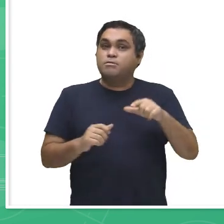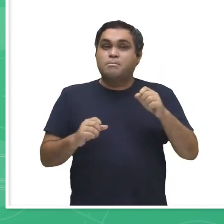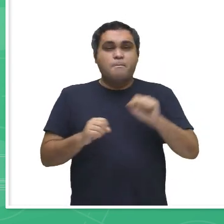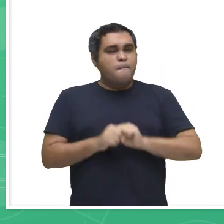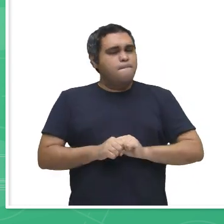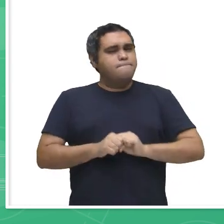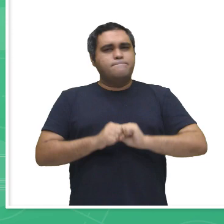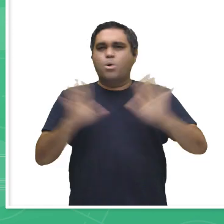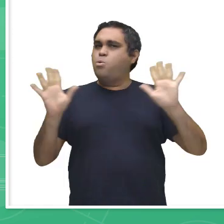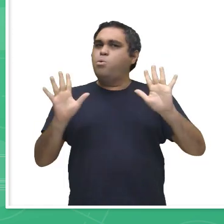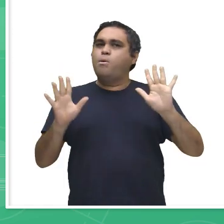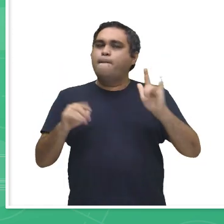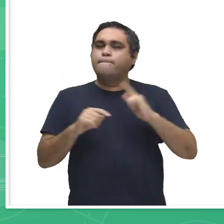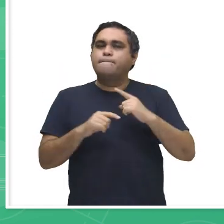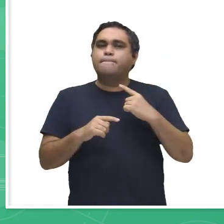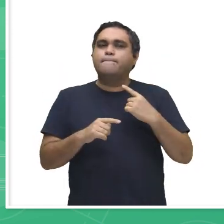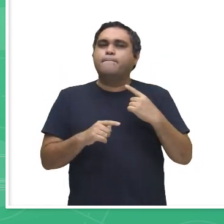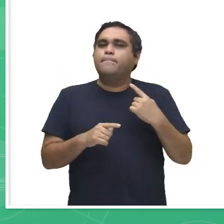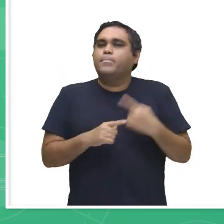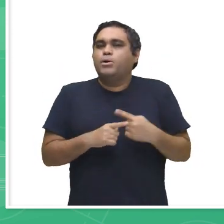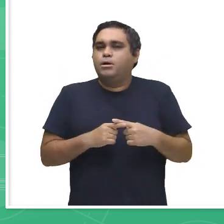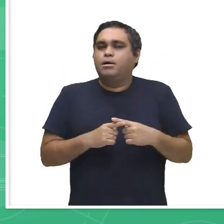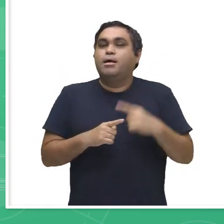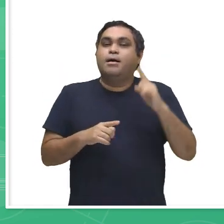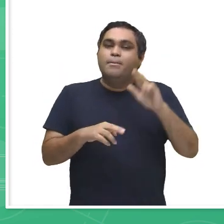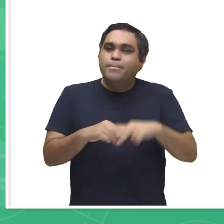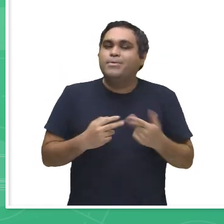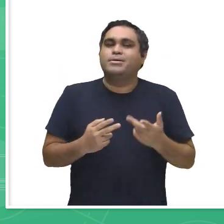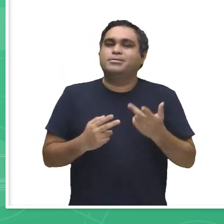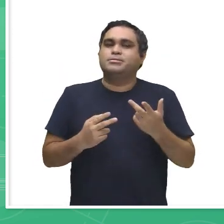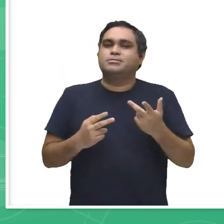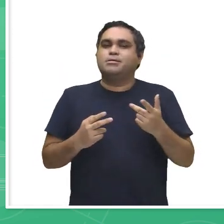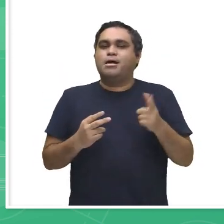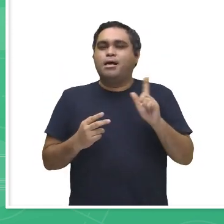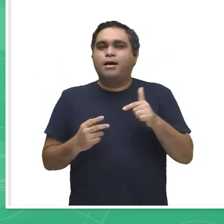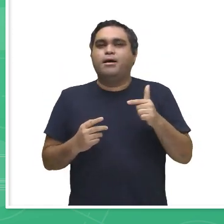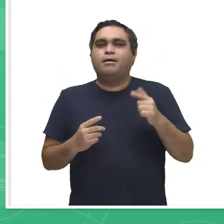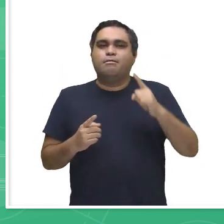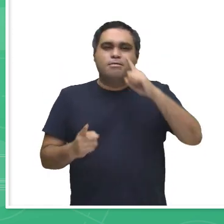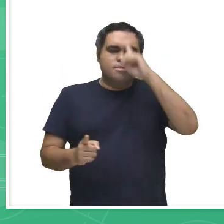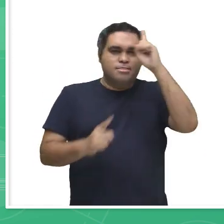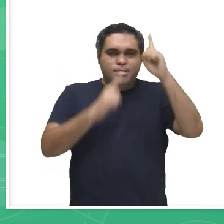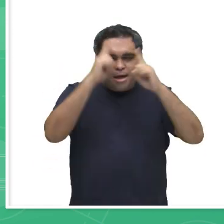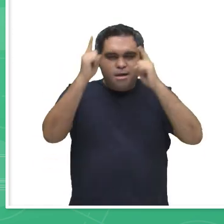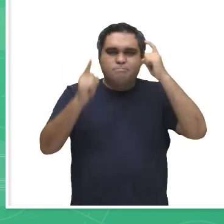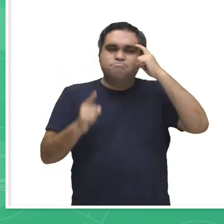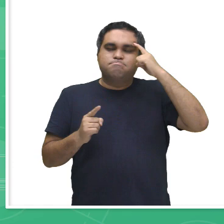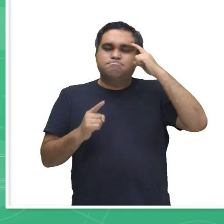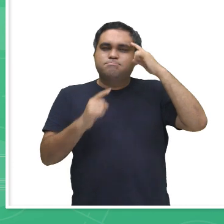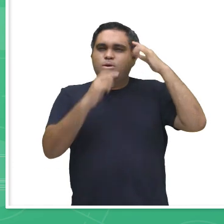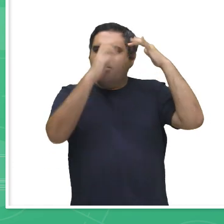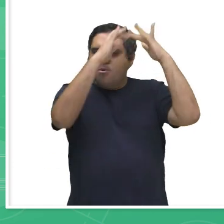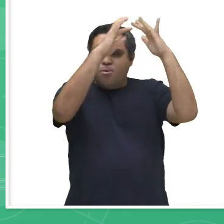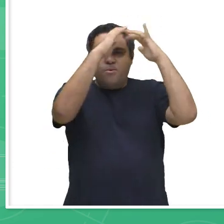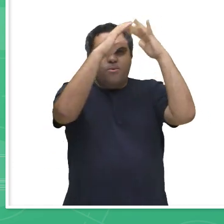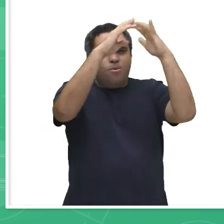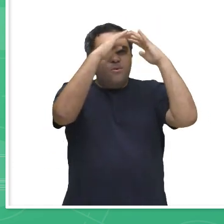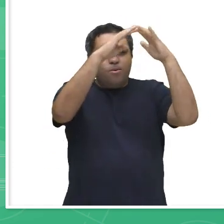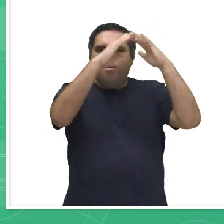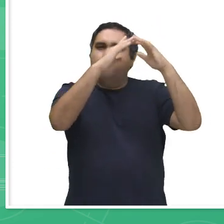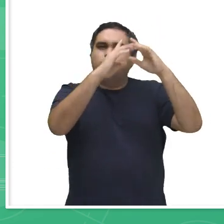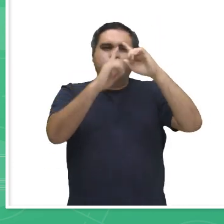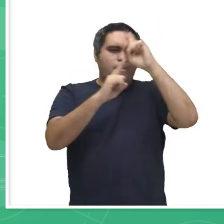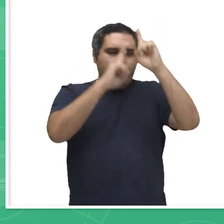porque isso daí vai alavancar cada vez mais, né? As ideias vão fervilhando as ideias. Por isso que, se vocês